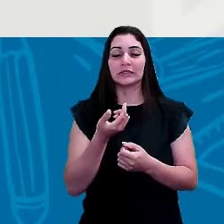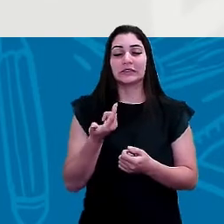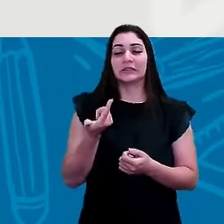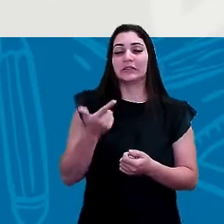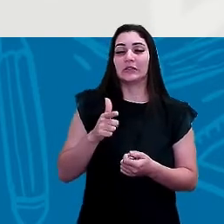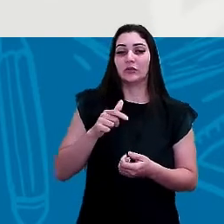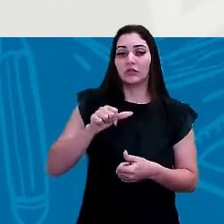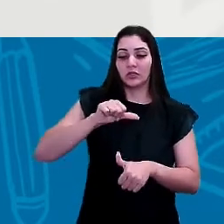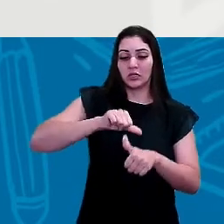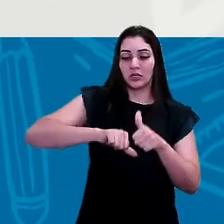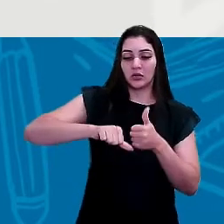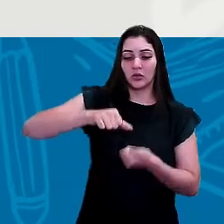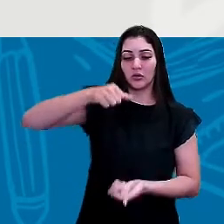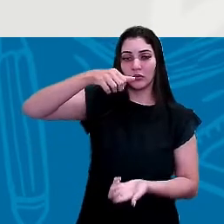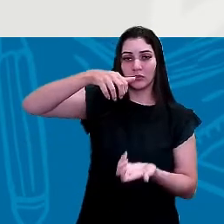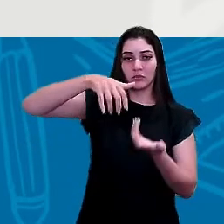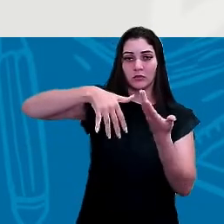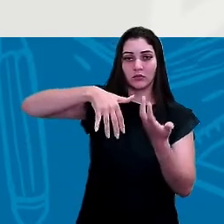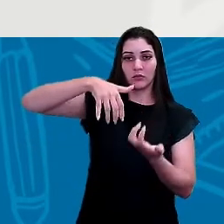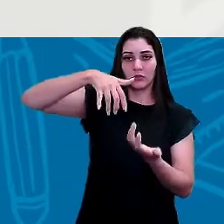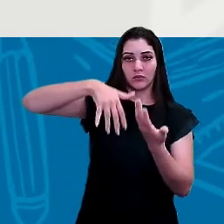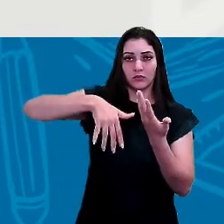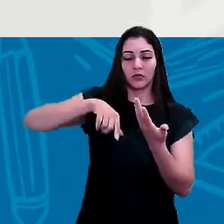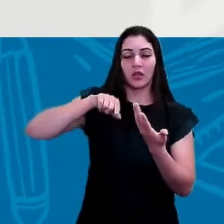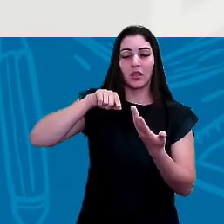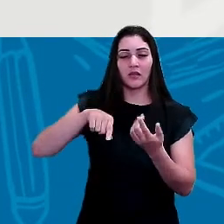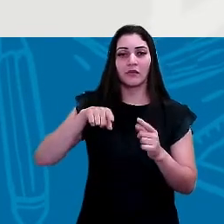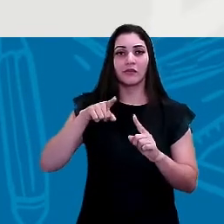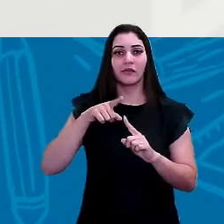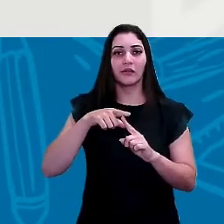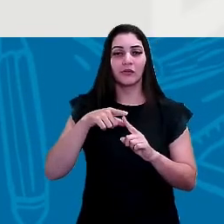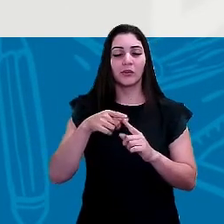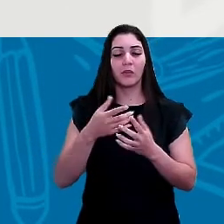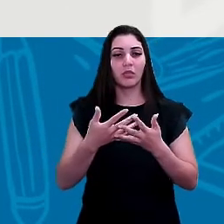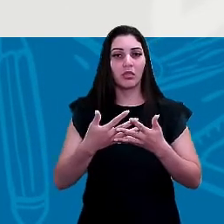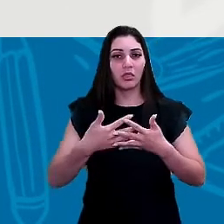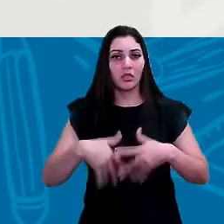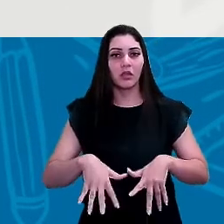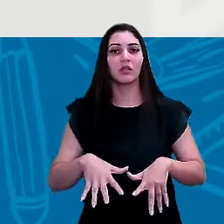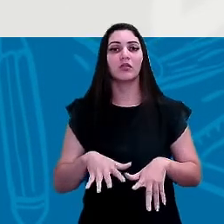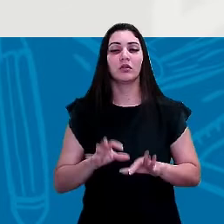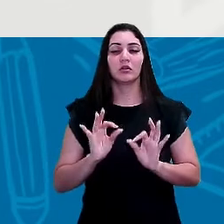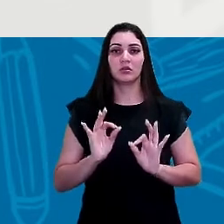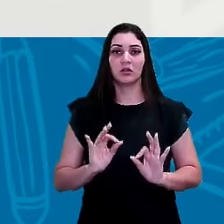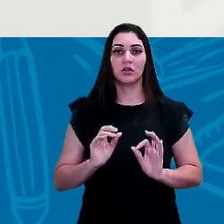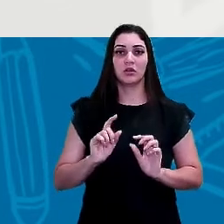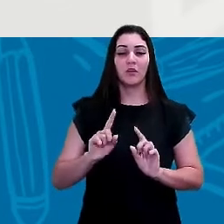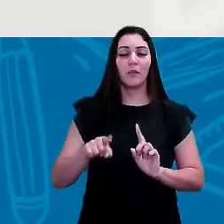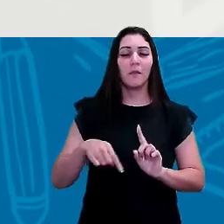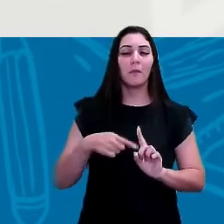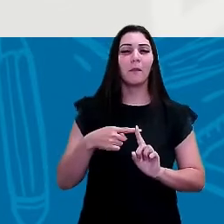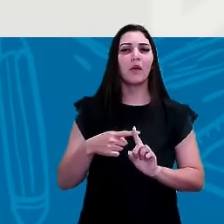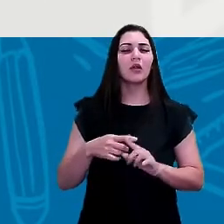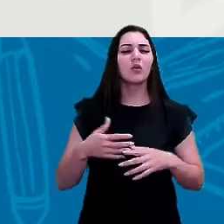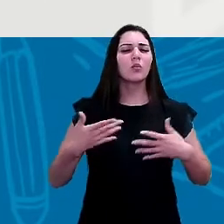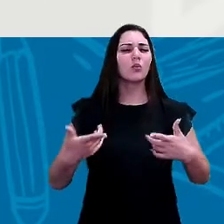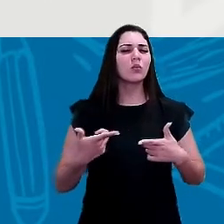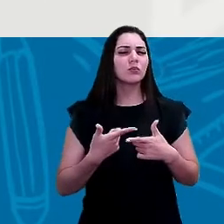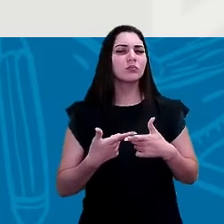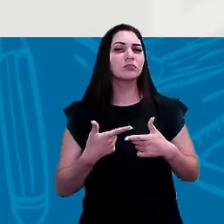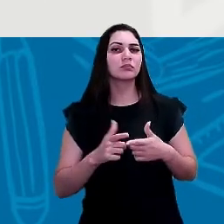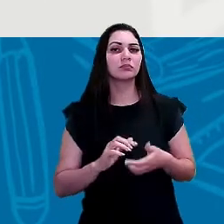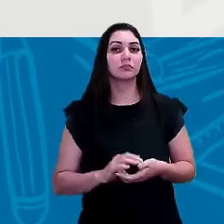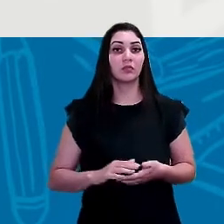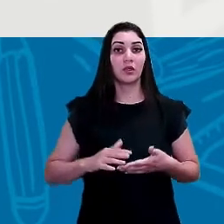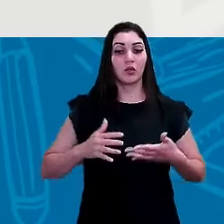troca de ar. Esse é um fenômeno natural da inversão térmica, certo? Porém, qual é o problema? O problema é